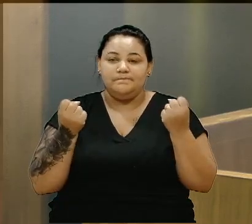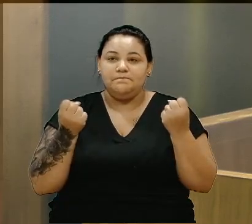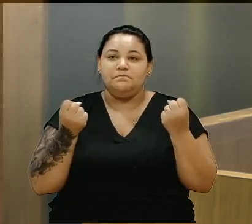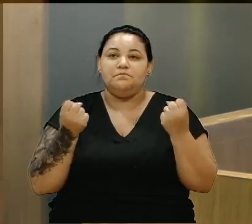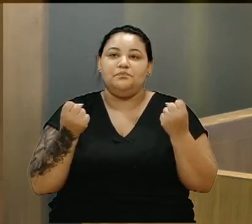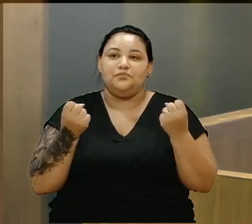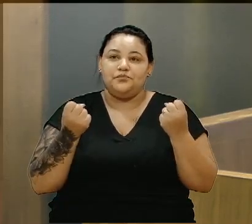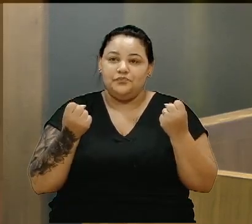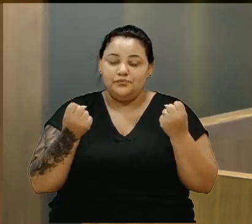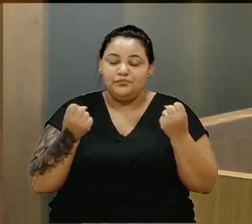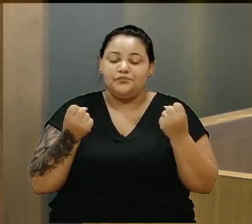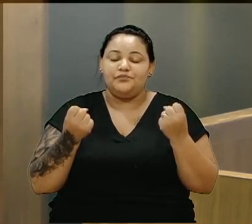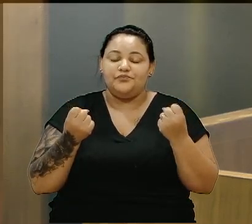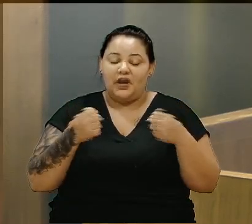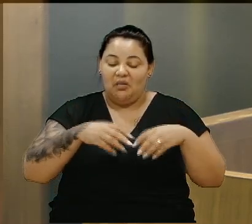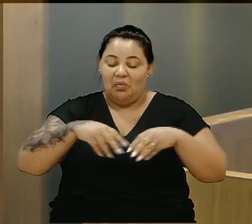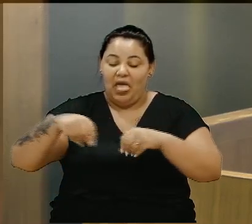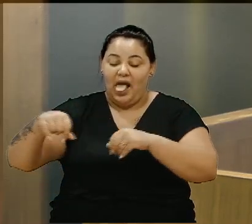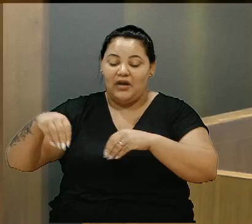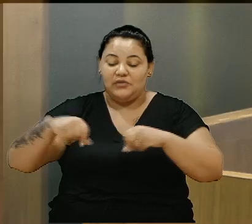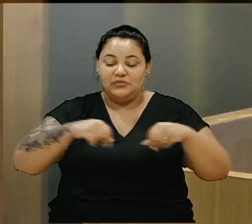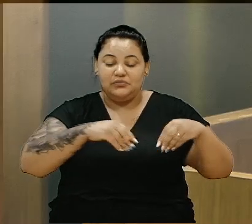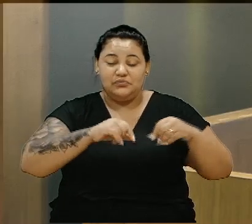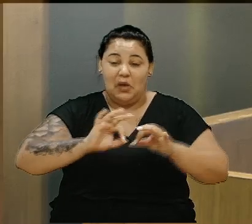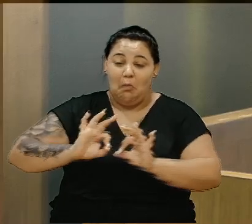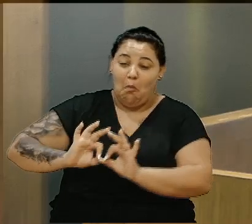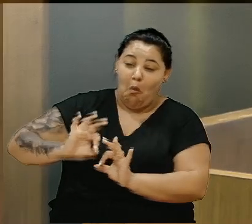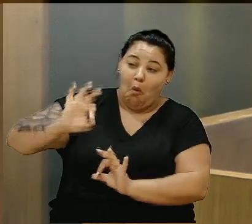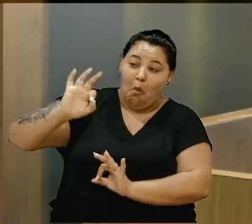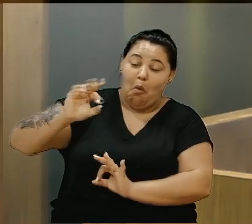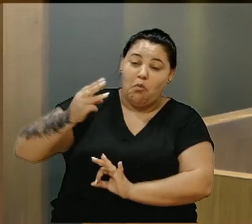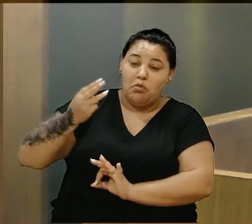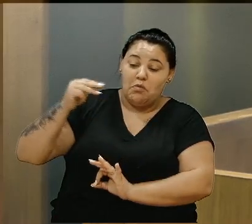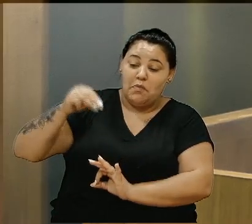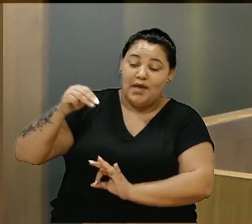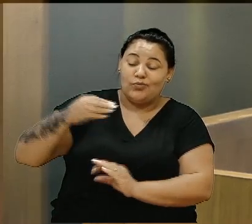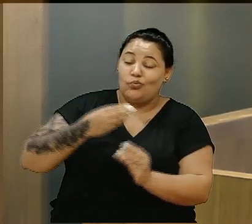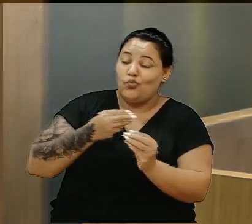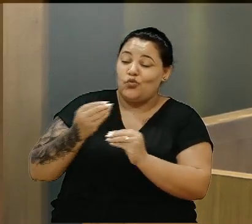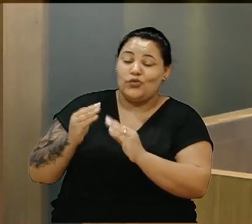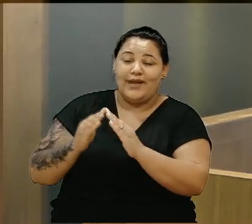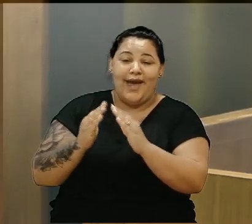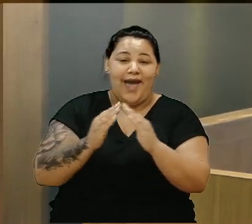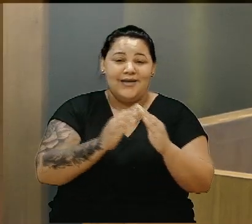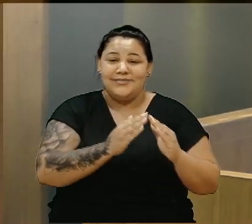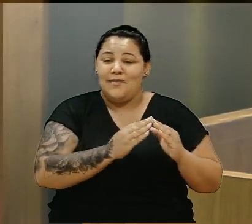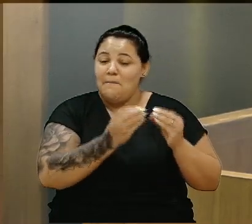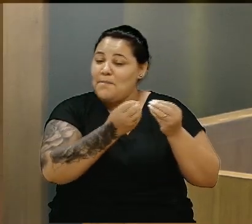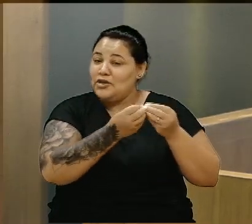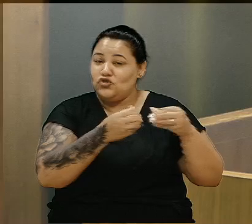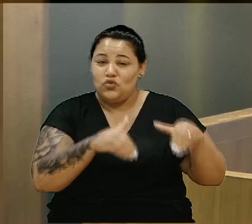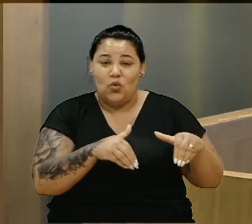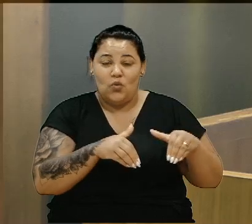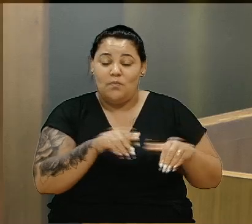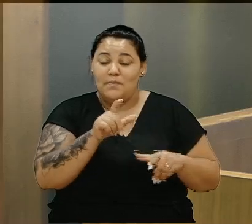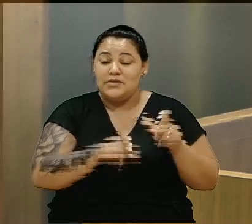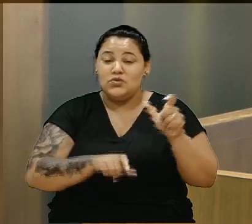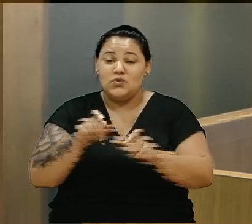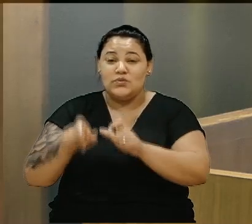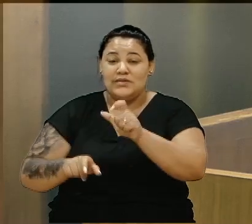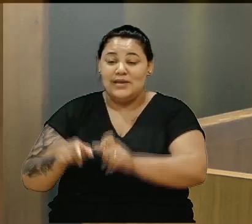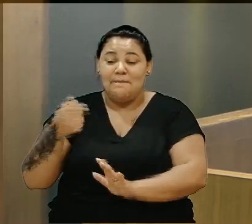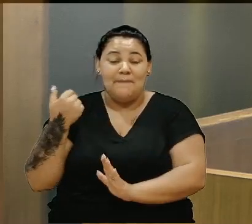debaixo de barro, 3 metros de altura. Muitas casas, né? Pessoas que perderam literalmente tudo,